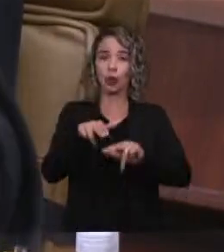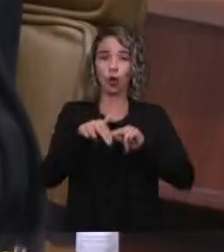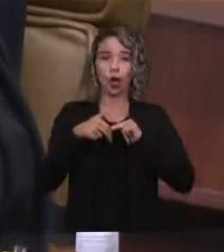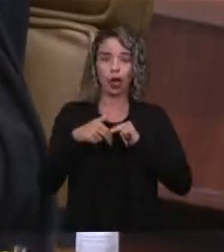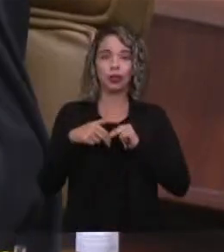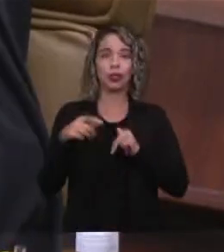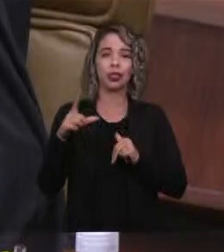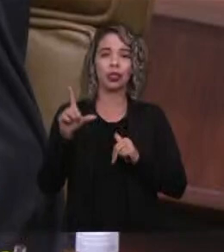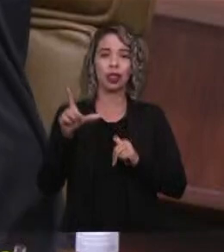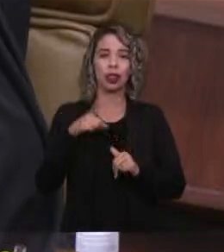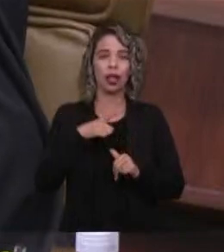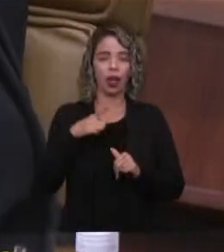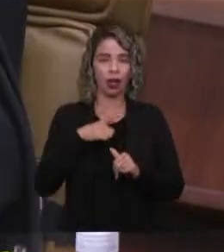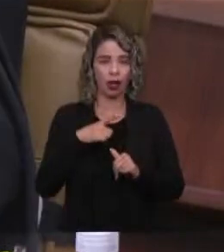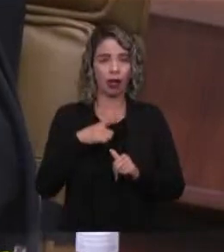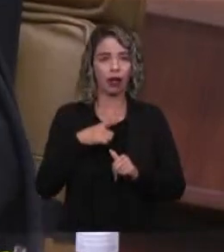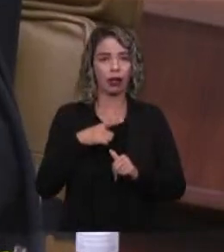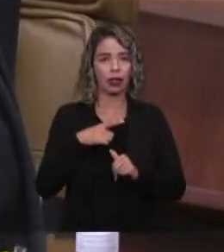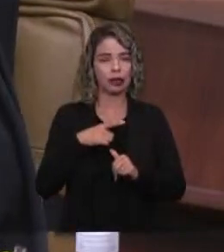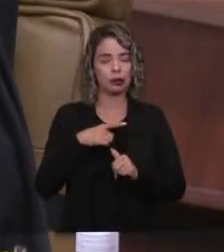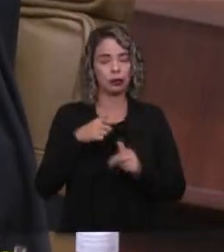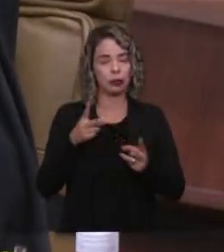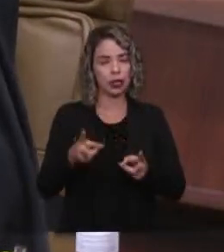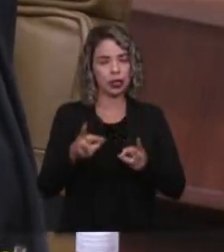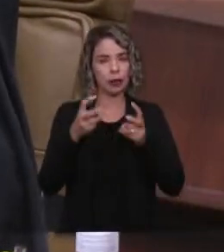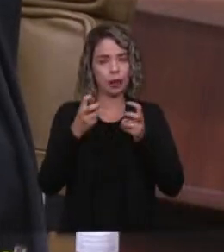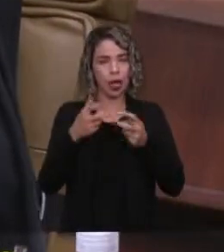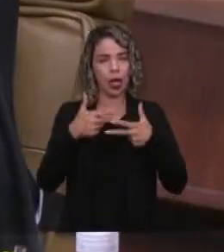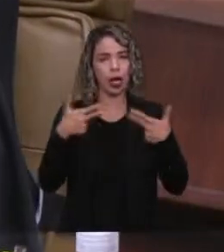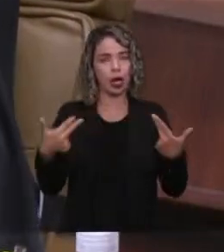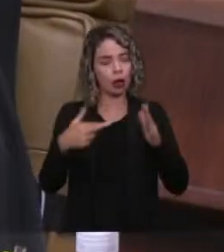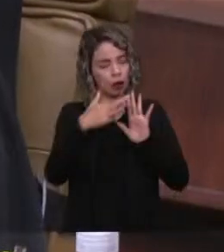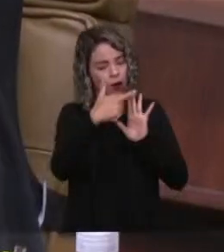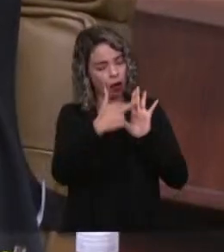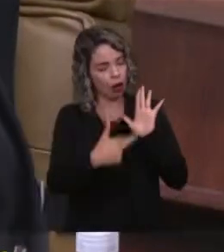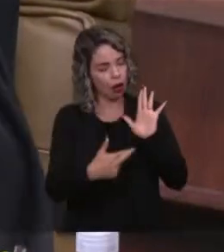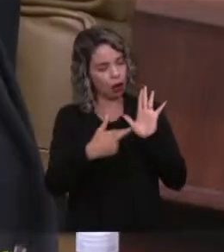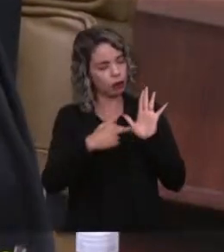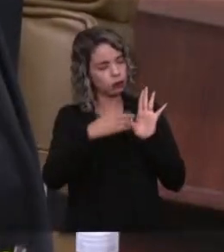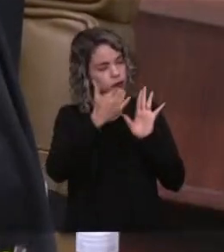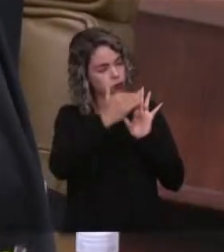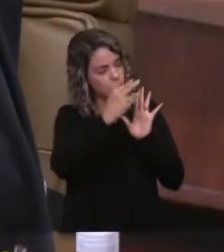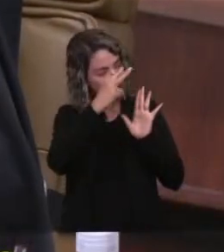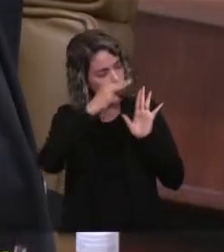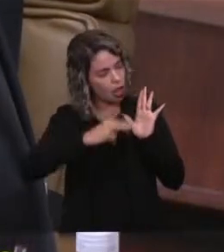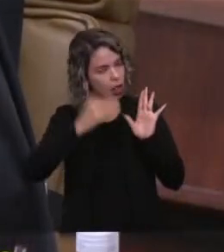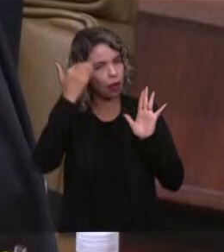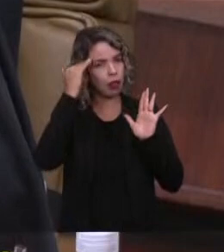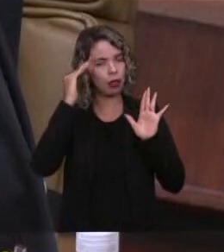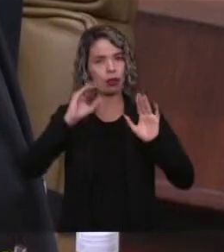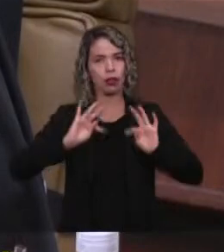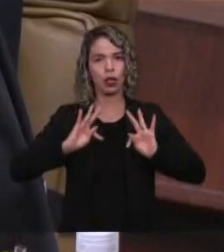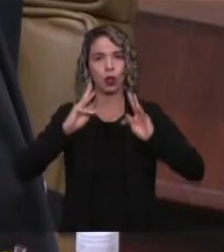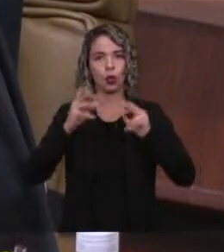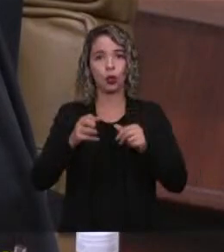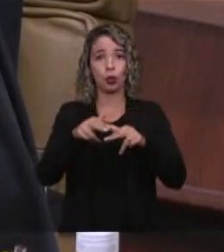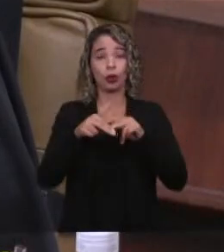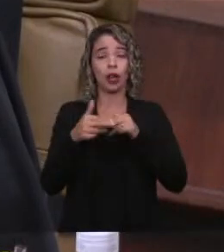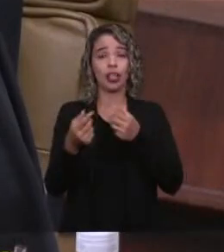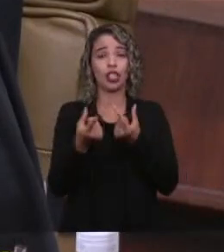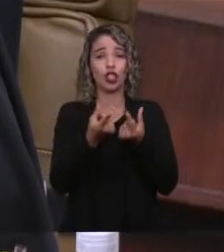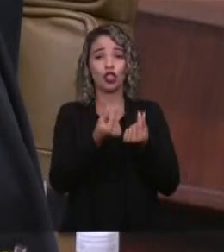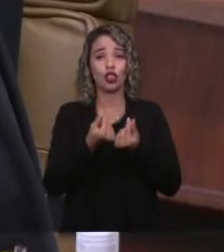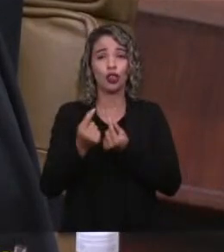de uma interpretação literal das nossas normas penais, em função desses